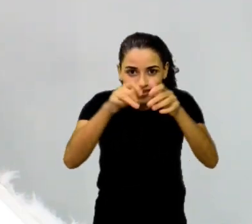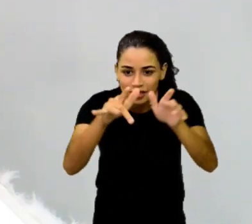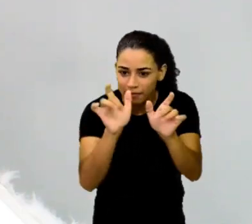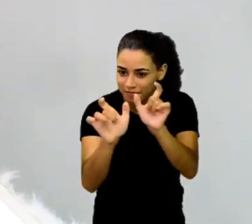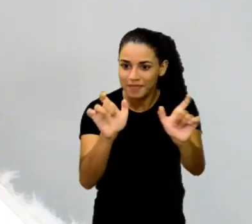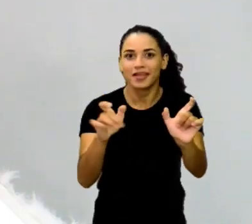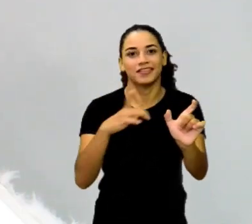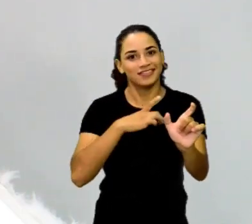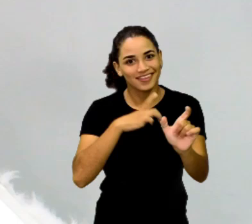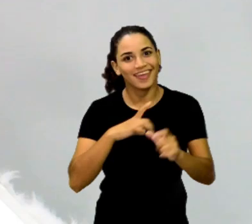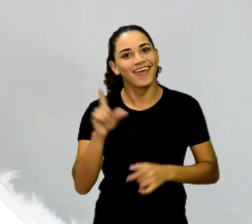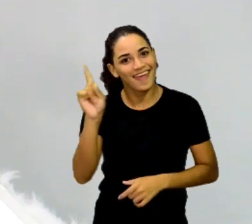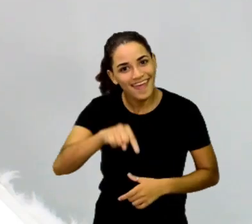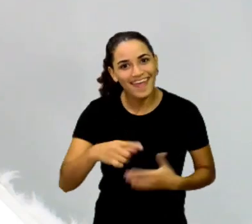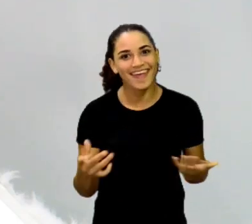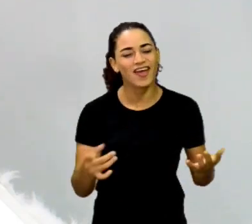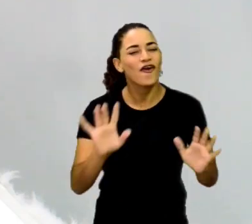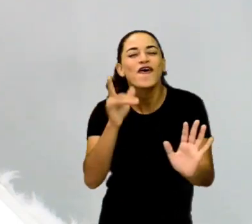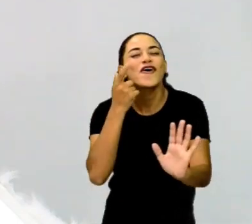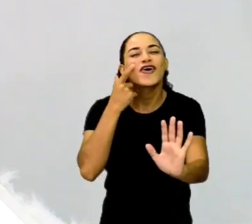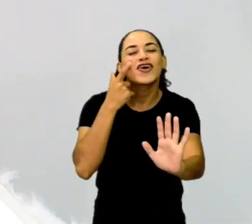palavras têm. Olha só!